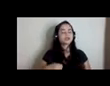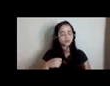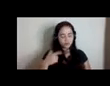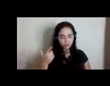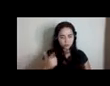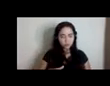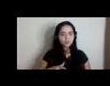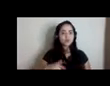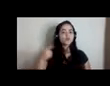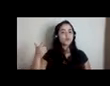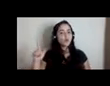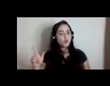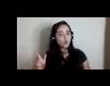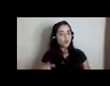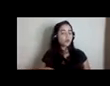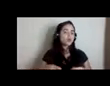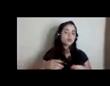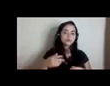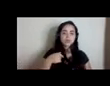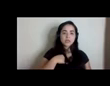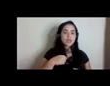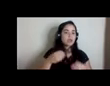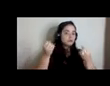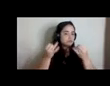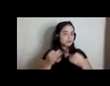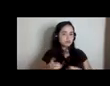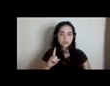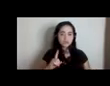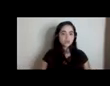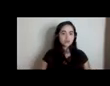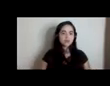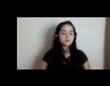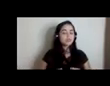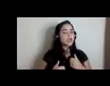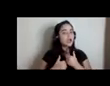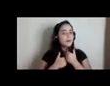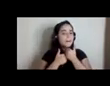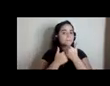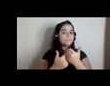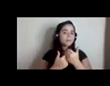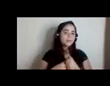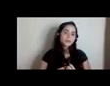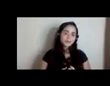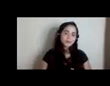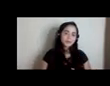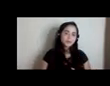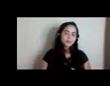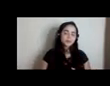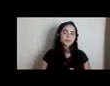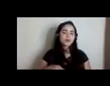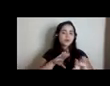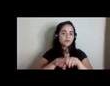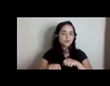outros que eu não expus também, que favorecem a formação profissional dos nossos alunos.